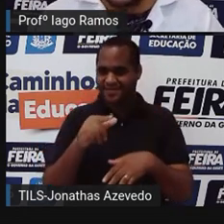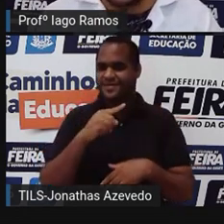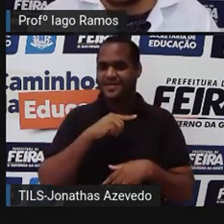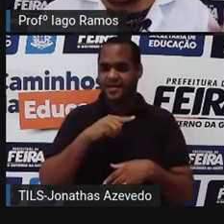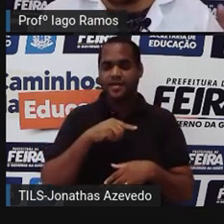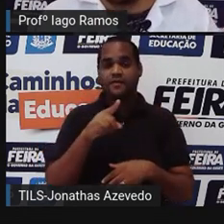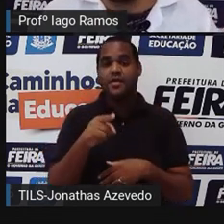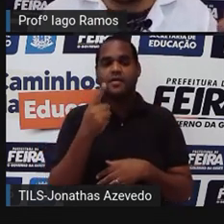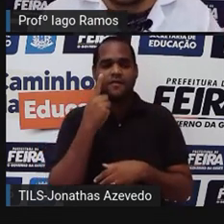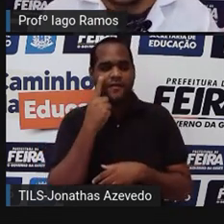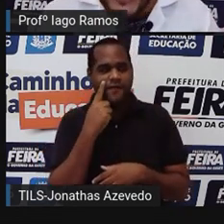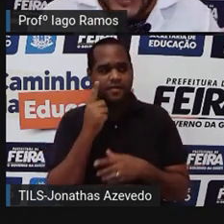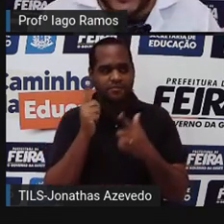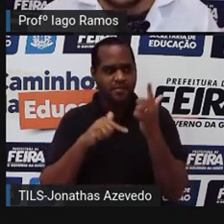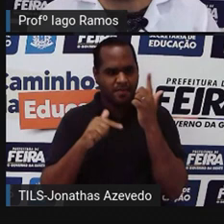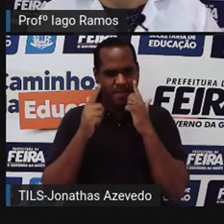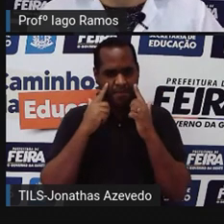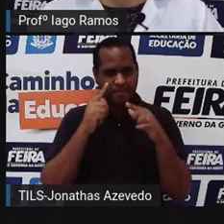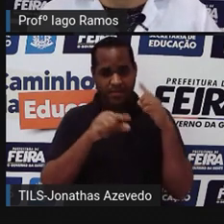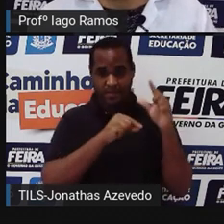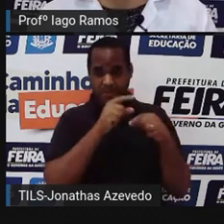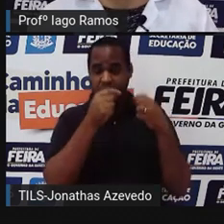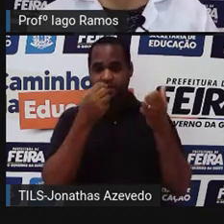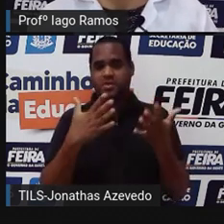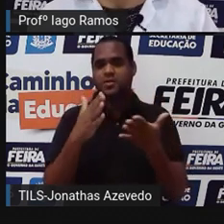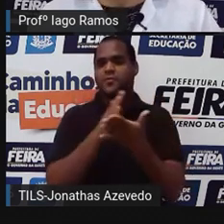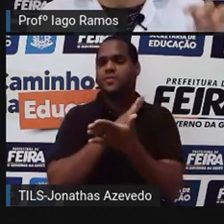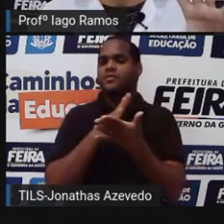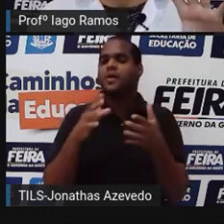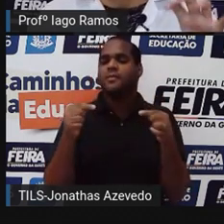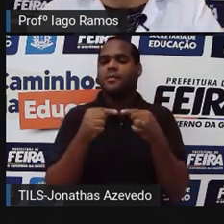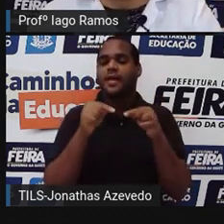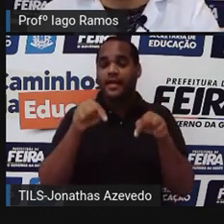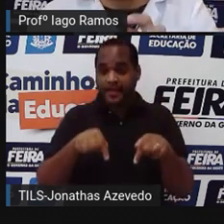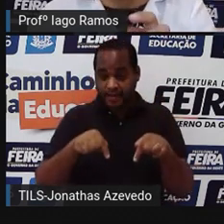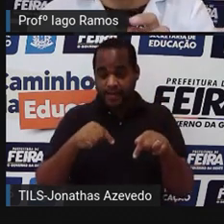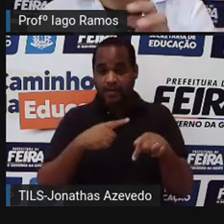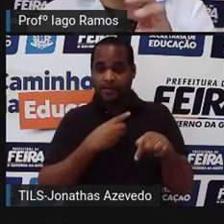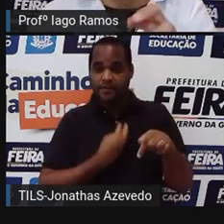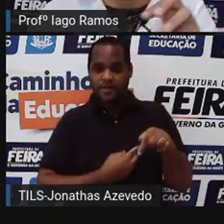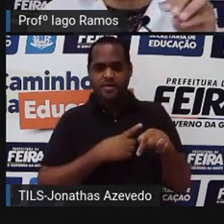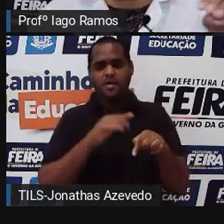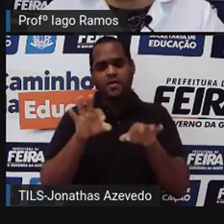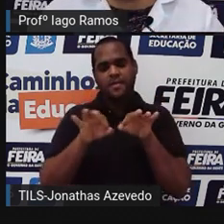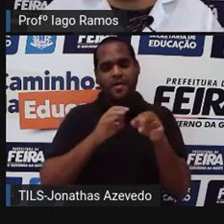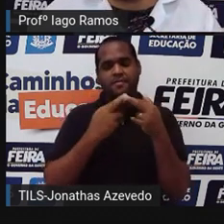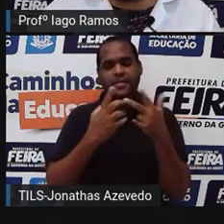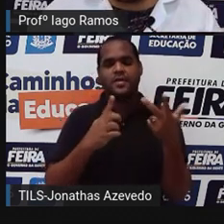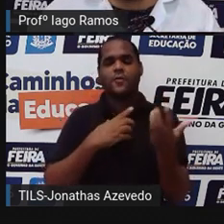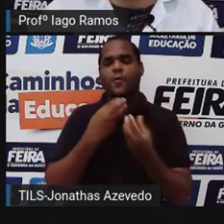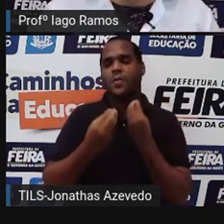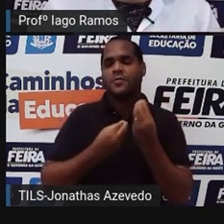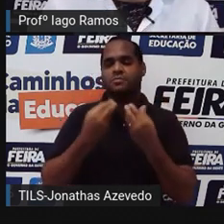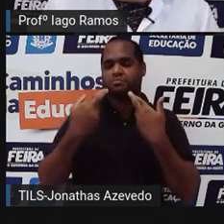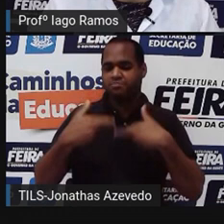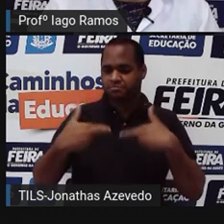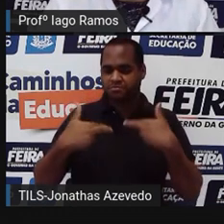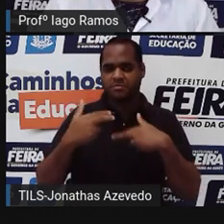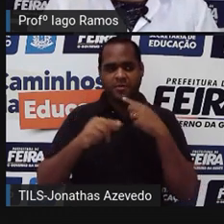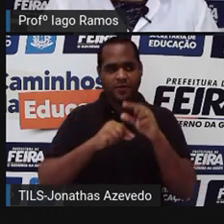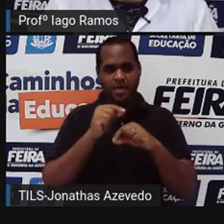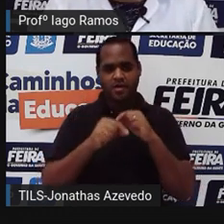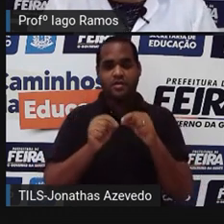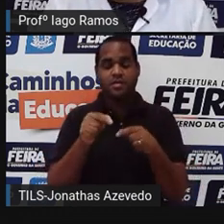lá você vê isso com muito detalhe, porque aqui a gente só vai fazer uma pequena revisão para a